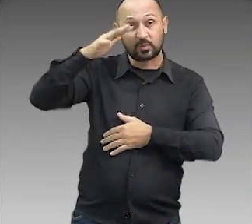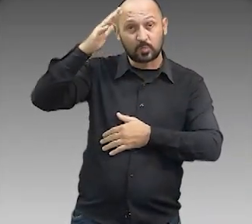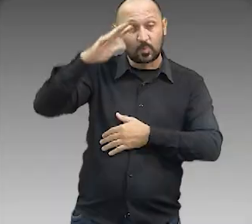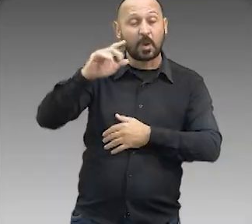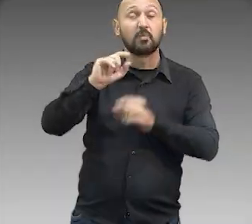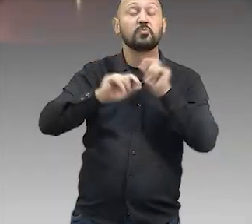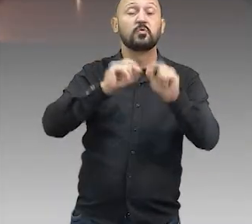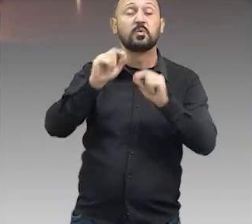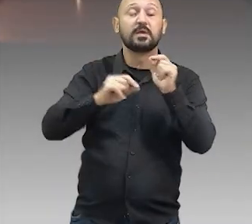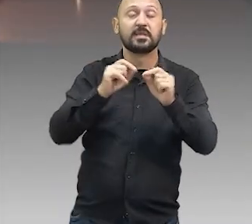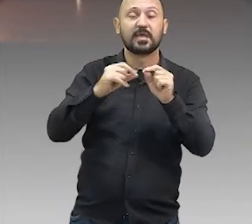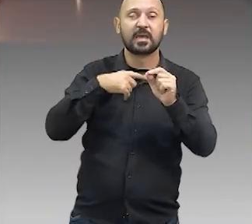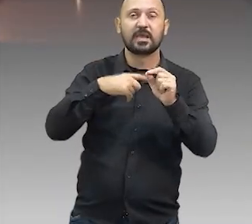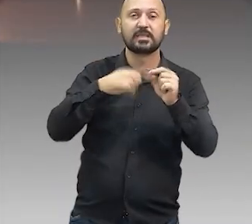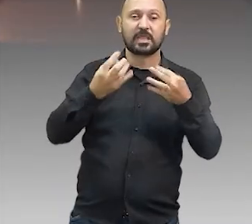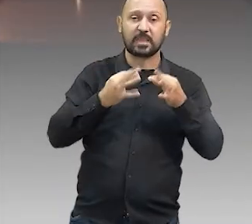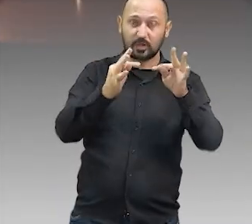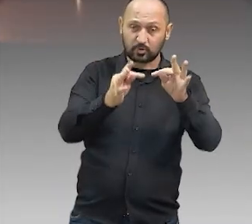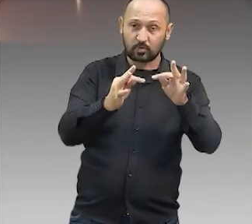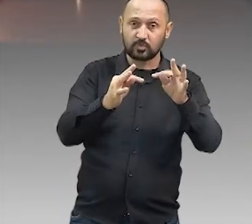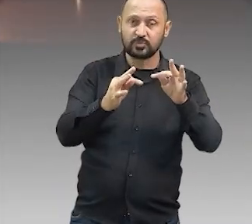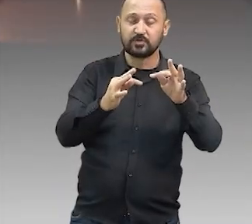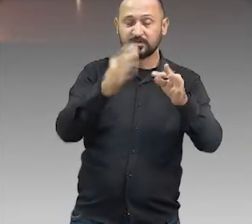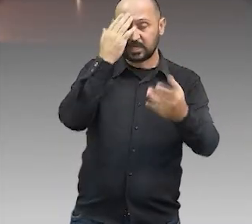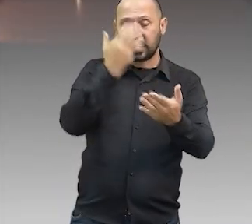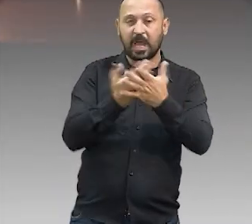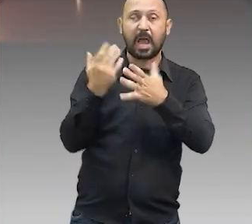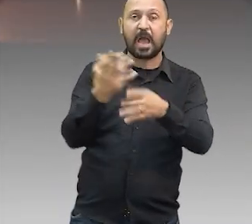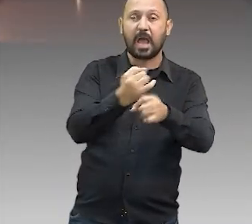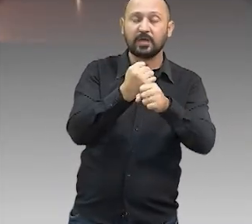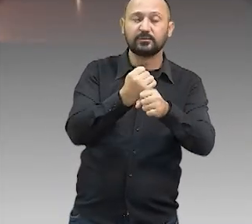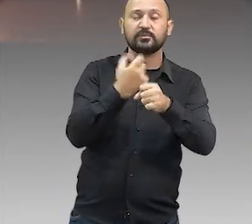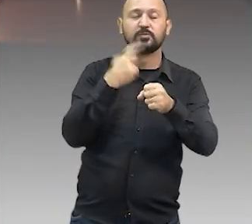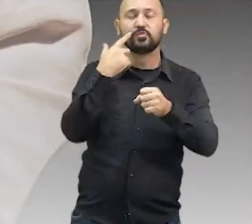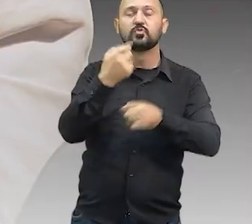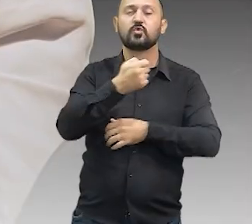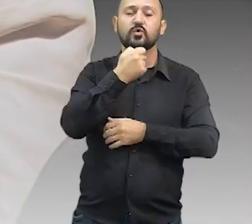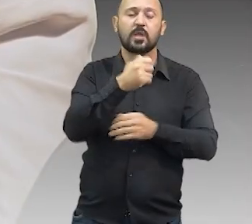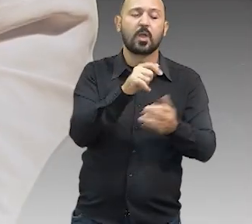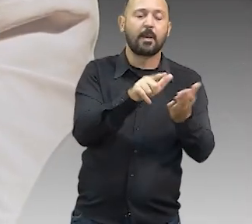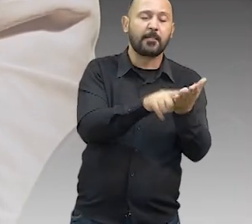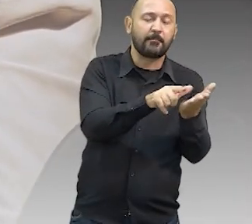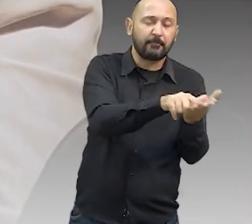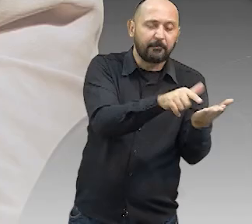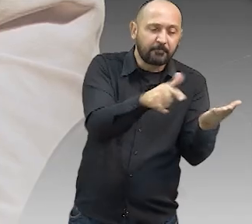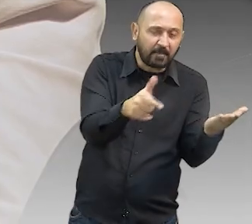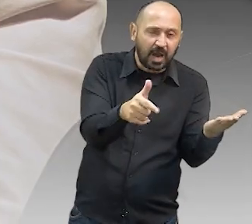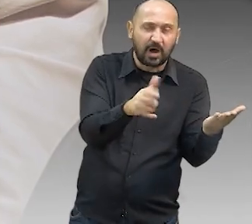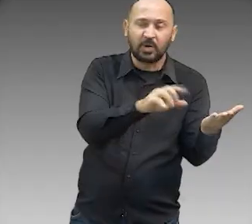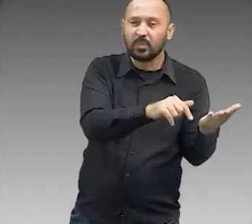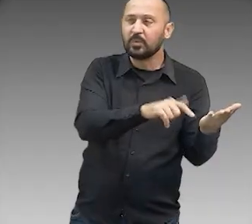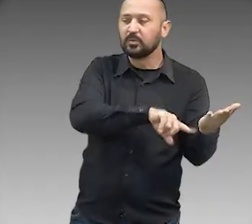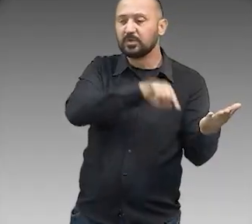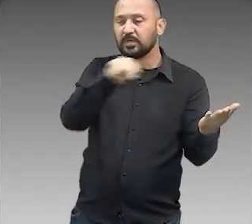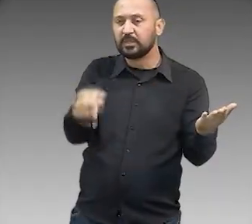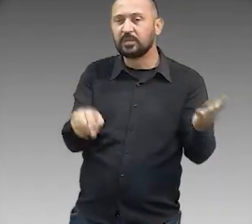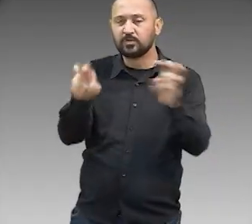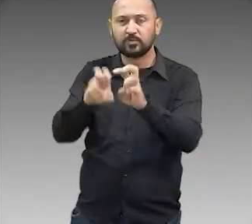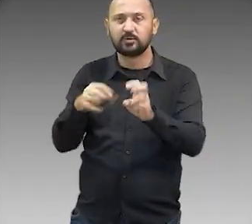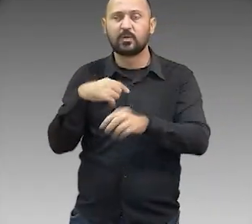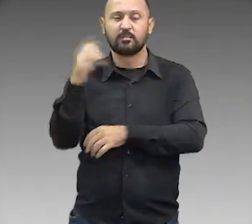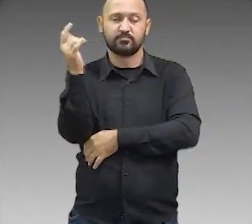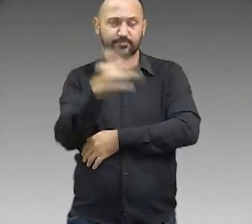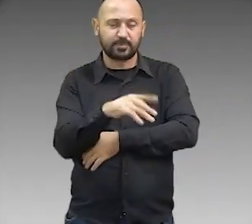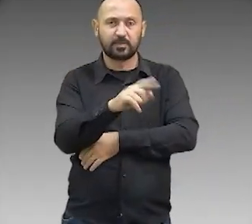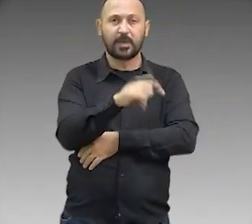avanço da tecnologia, porque vocês acreditaram nisso, do jornalismo impresso para o digital, não desmerecendo